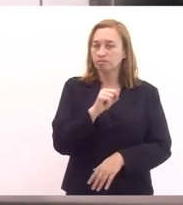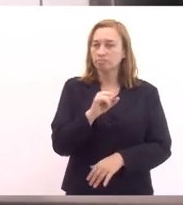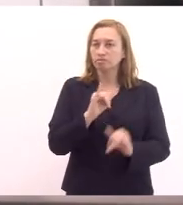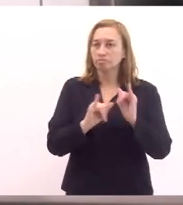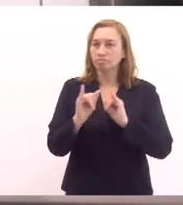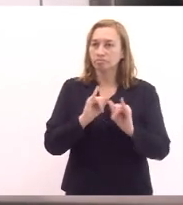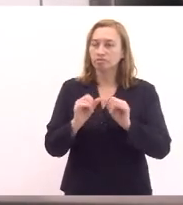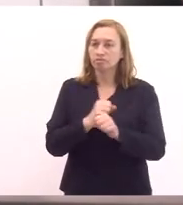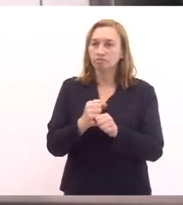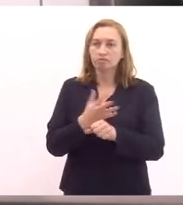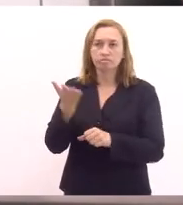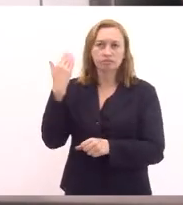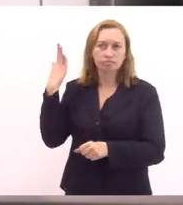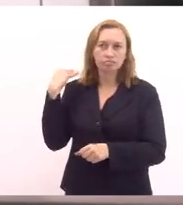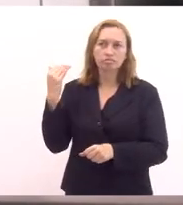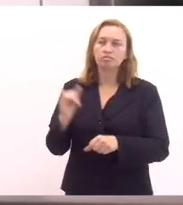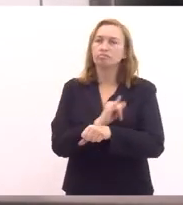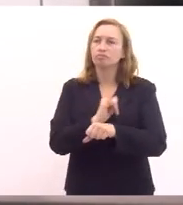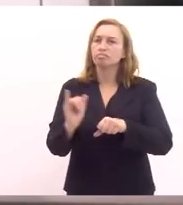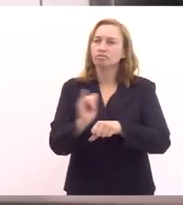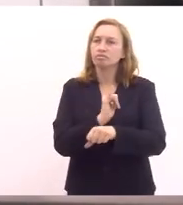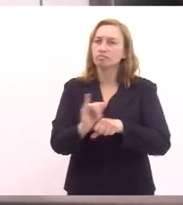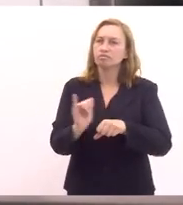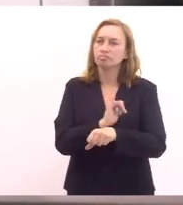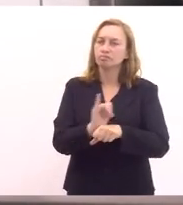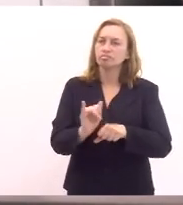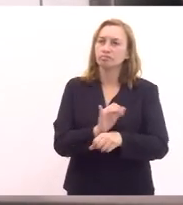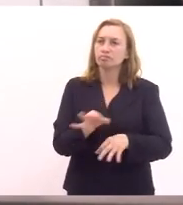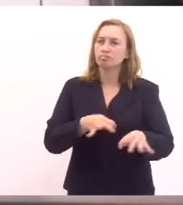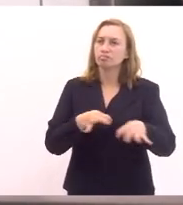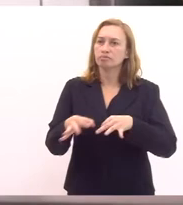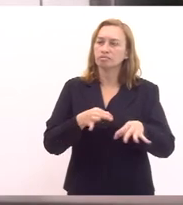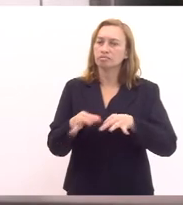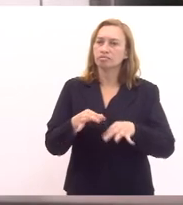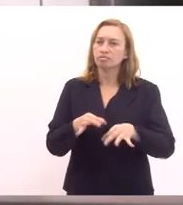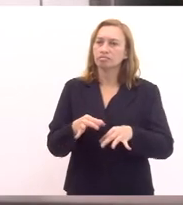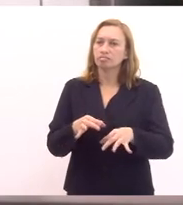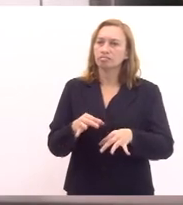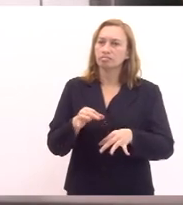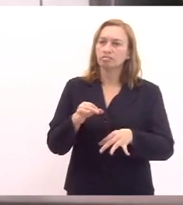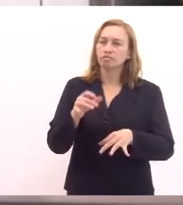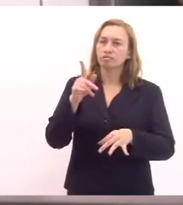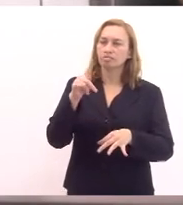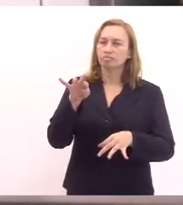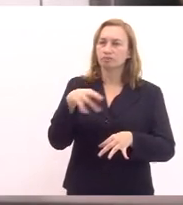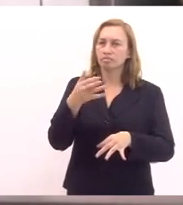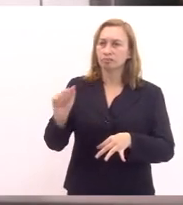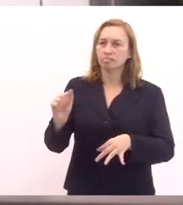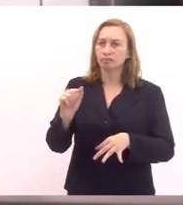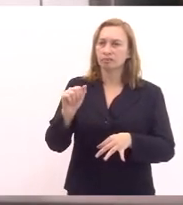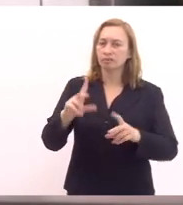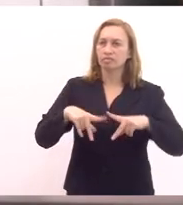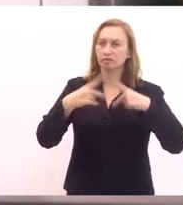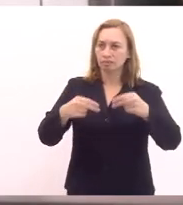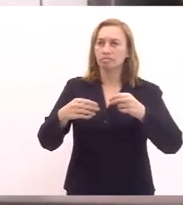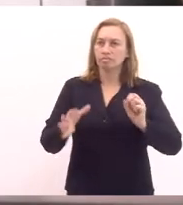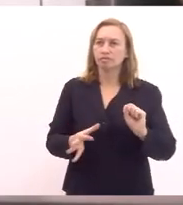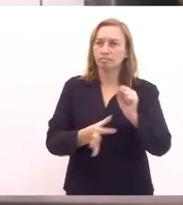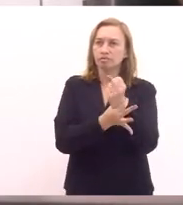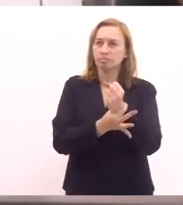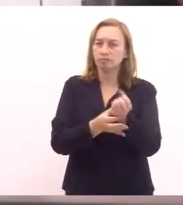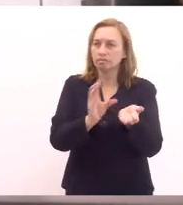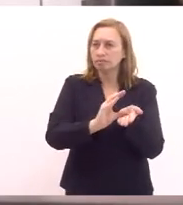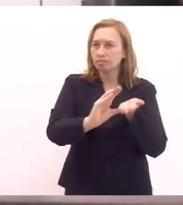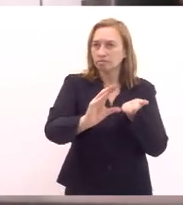informar que Desde o ano passado também como estratégia a gente elaborou o programa Laços que é um programa laços maternidade Segura que